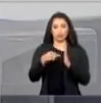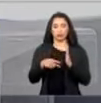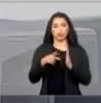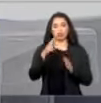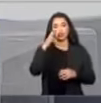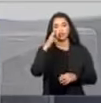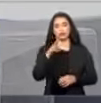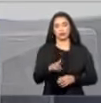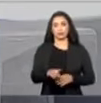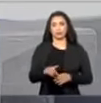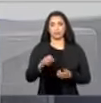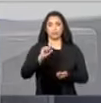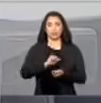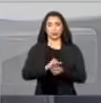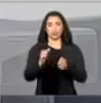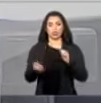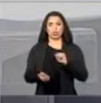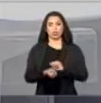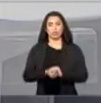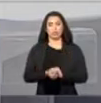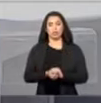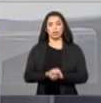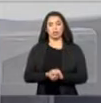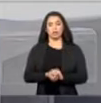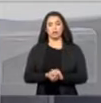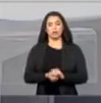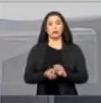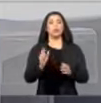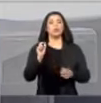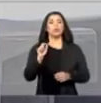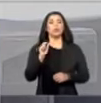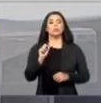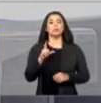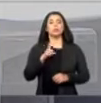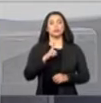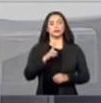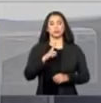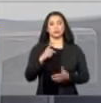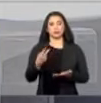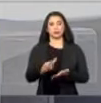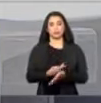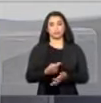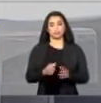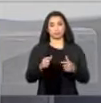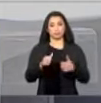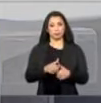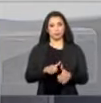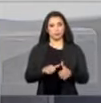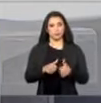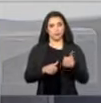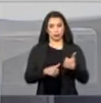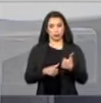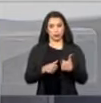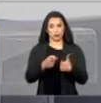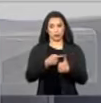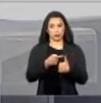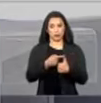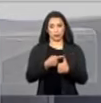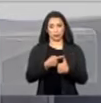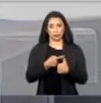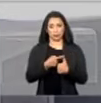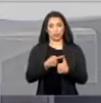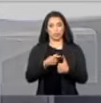adaptando a realidade do momento. Quais os órgãos a compor? Primeiro, Ancine, como agência